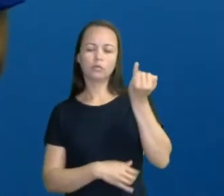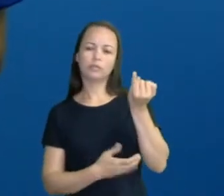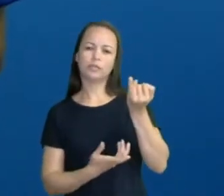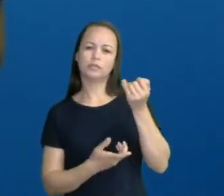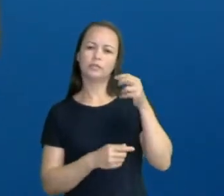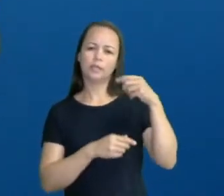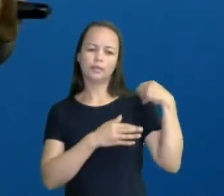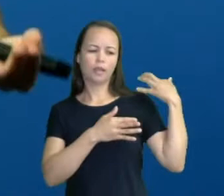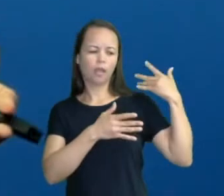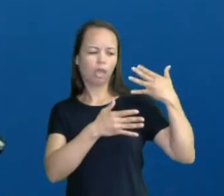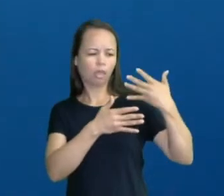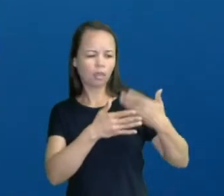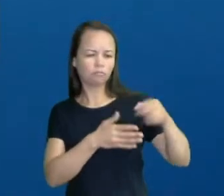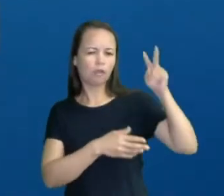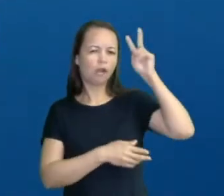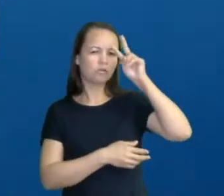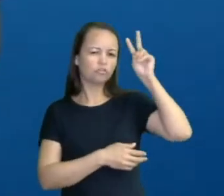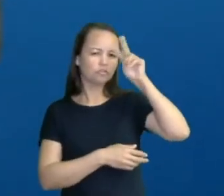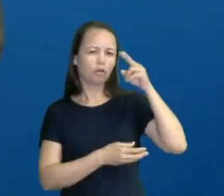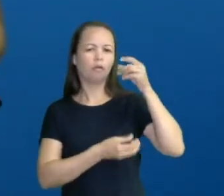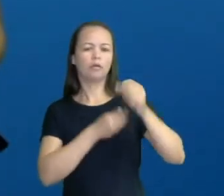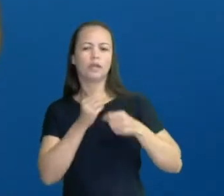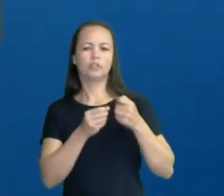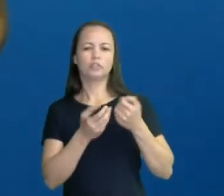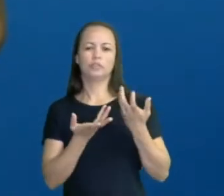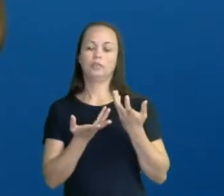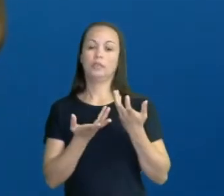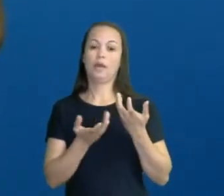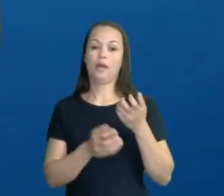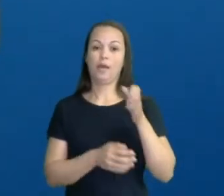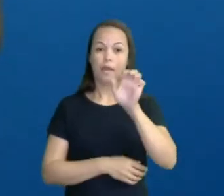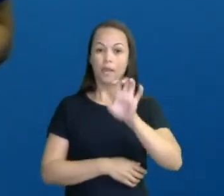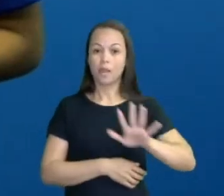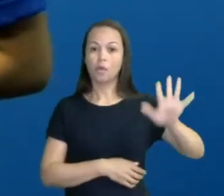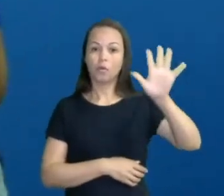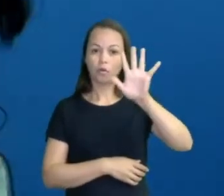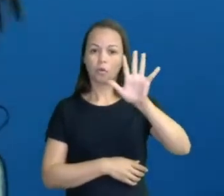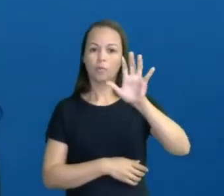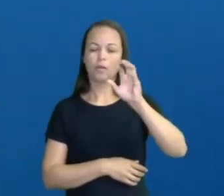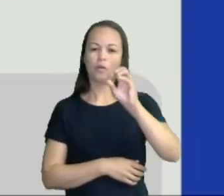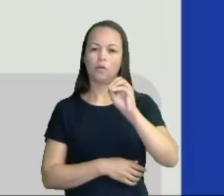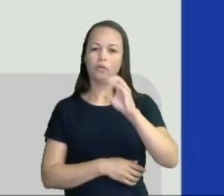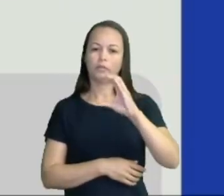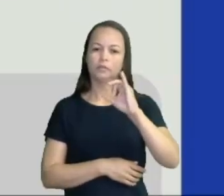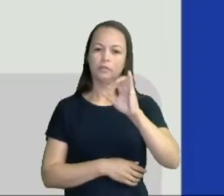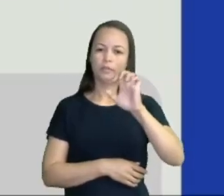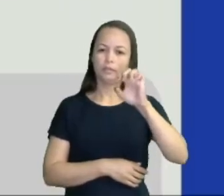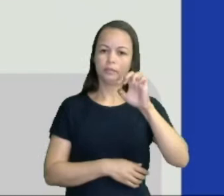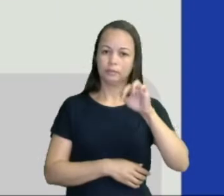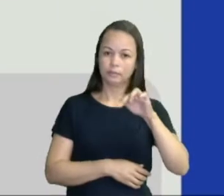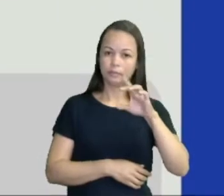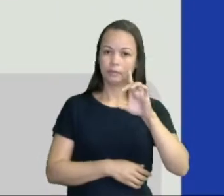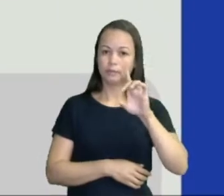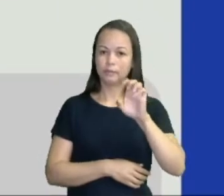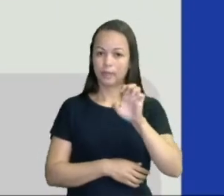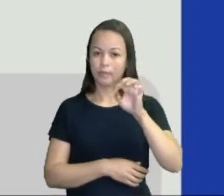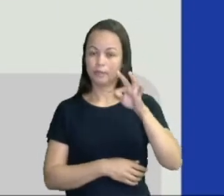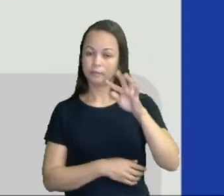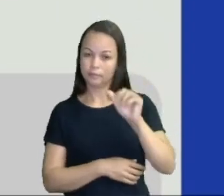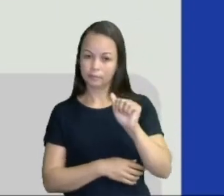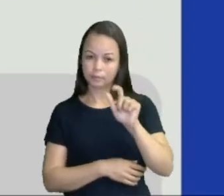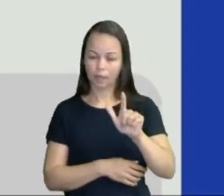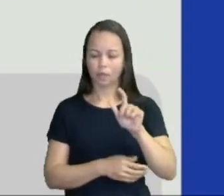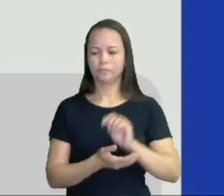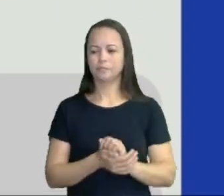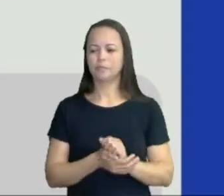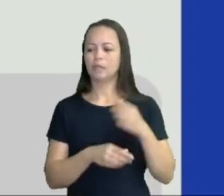a história, sobretudo da Europa Ocidental. Vamos lá? Essa frase aqui, os